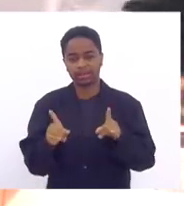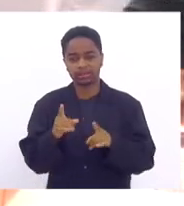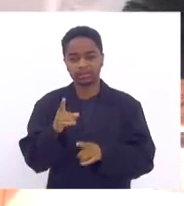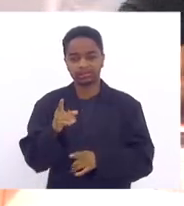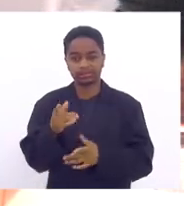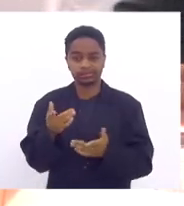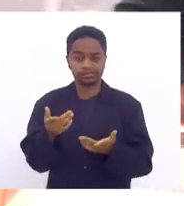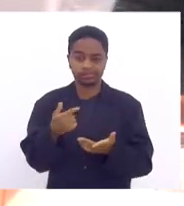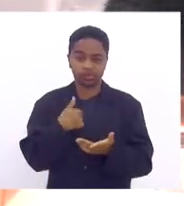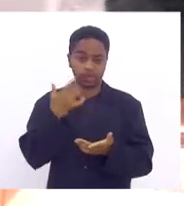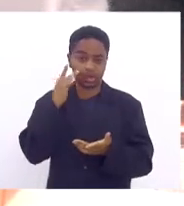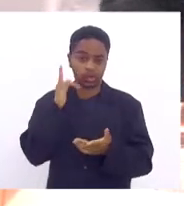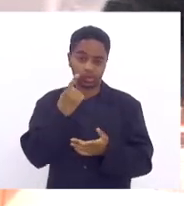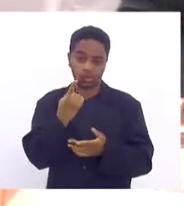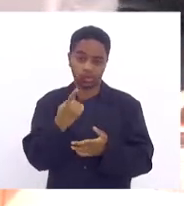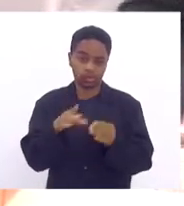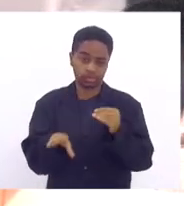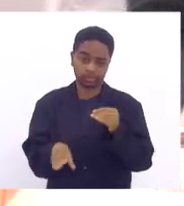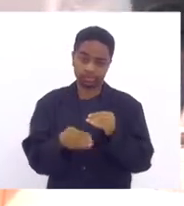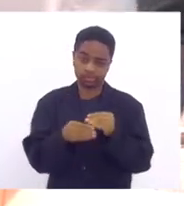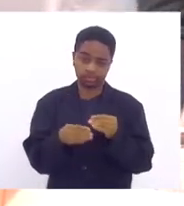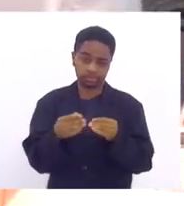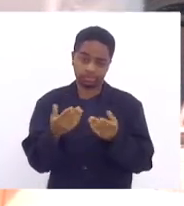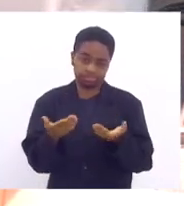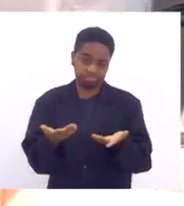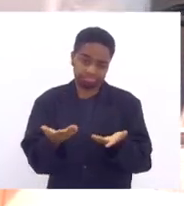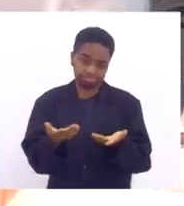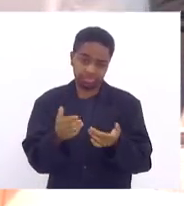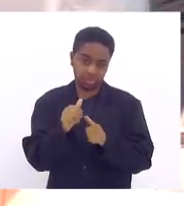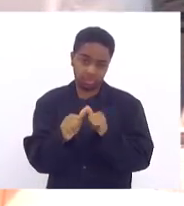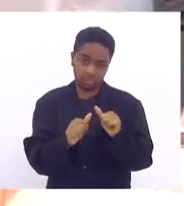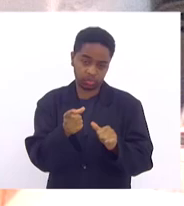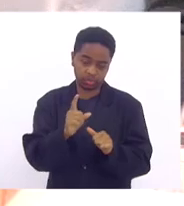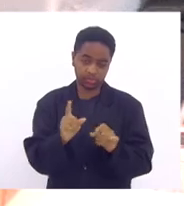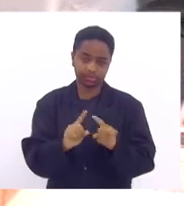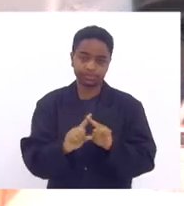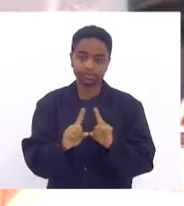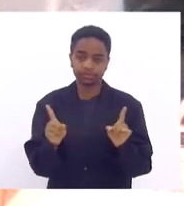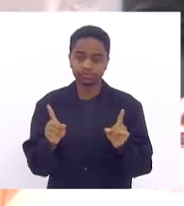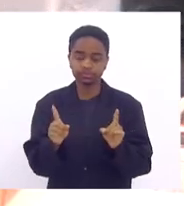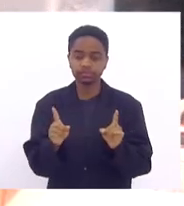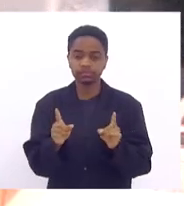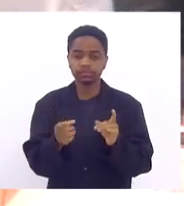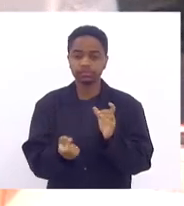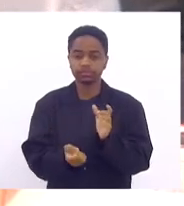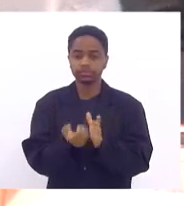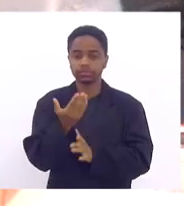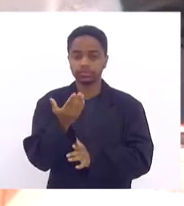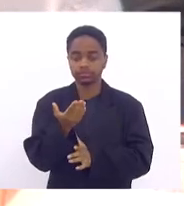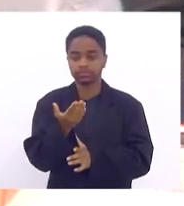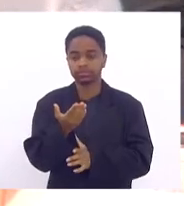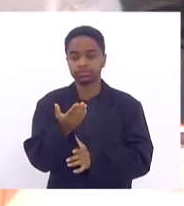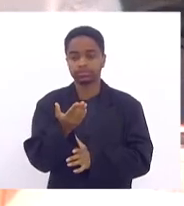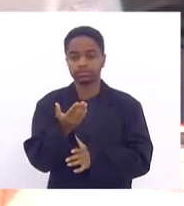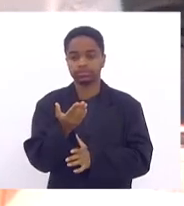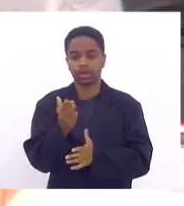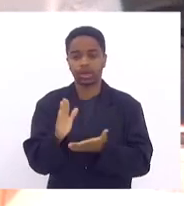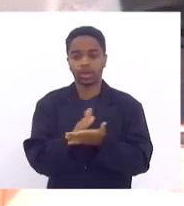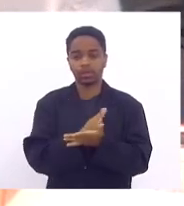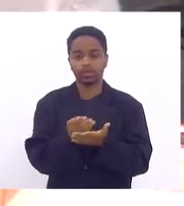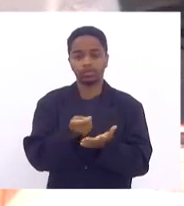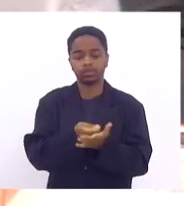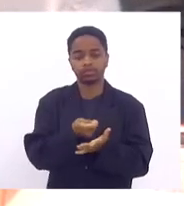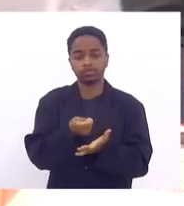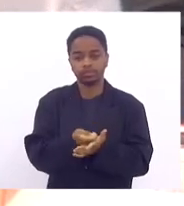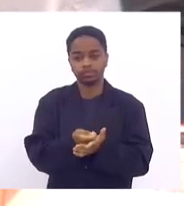um um dispositivo mais uma Emenda mais uma menos uma não mudaria tanto e criar algum algumas exigências